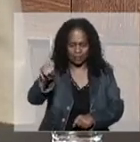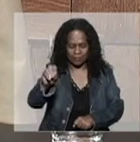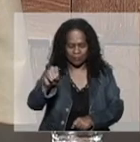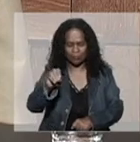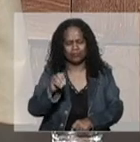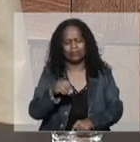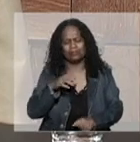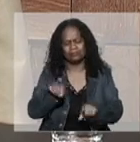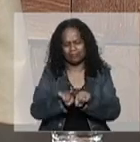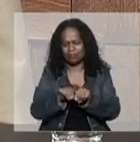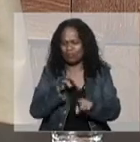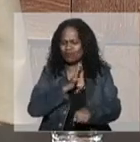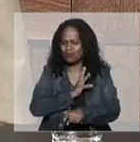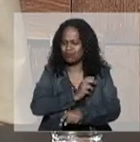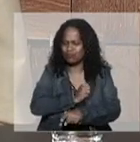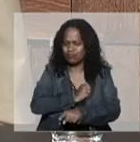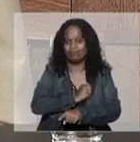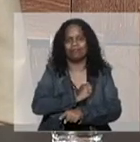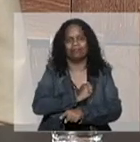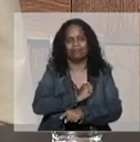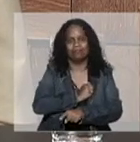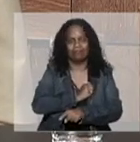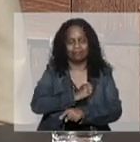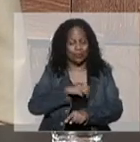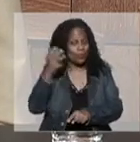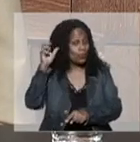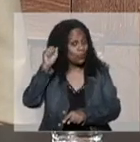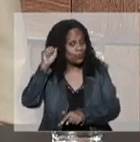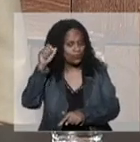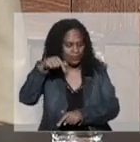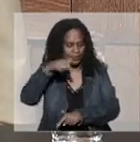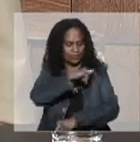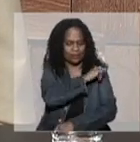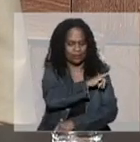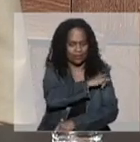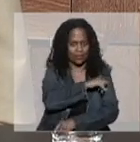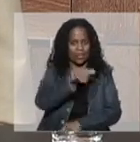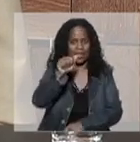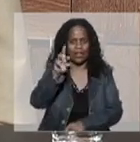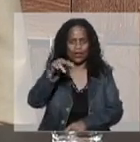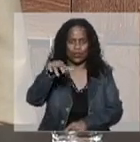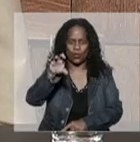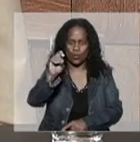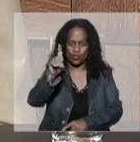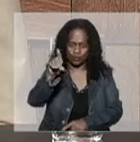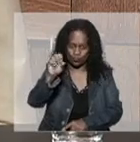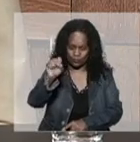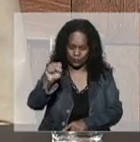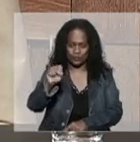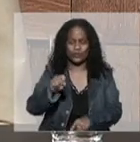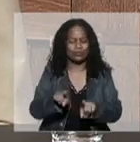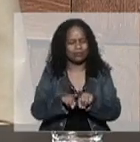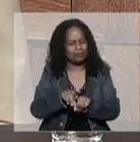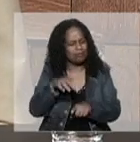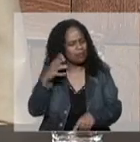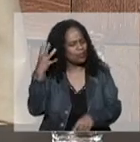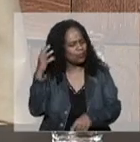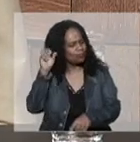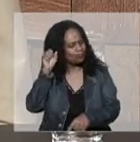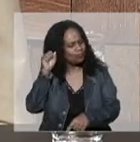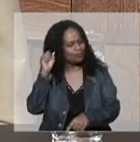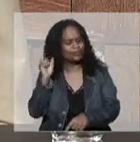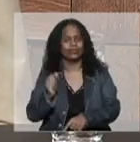Aldair Pinto, em Belo Horizonte, na Rádio Guarani. Eu ouvia rádios aqui do Rio de Janeiro, Haroldo de Andrade também, eu ouvia muito.